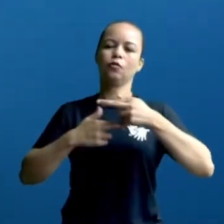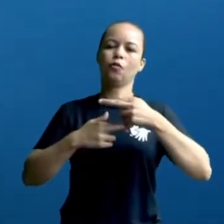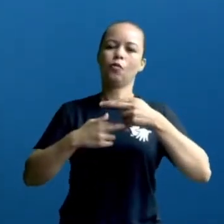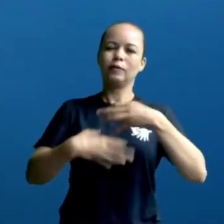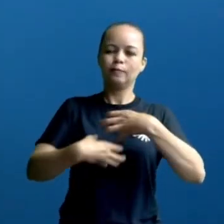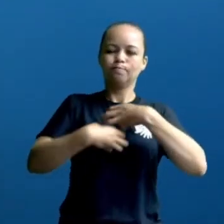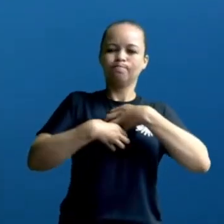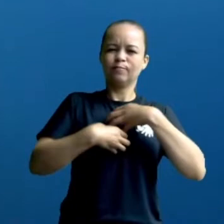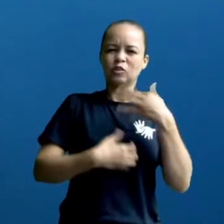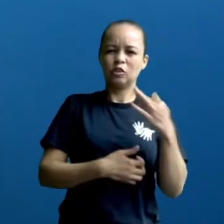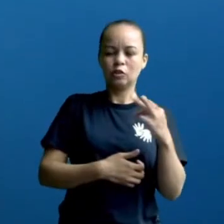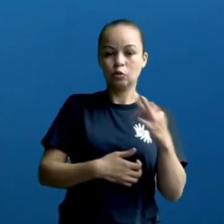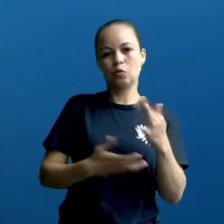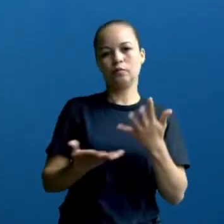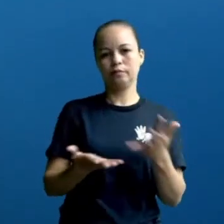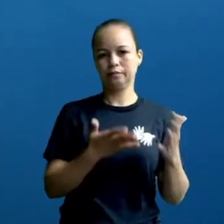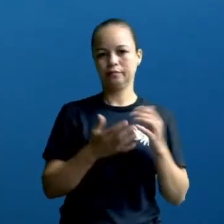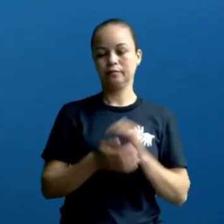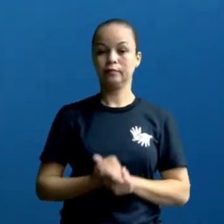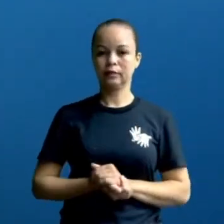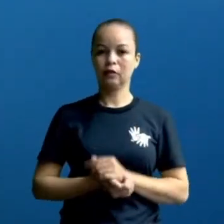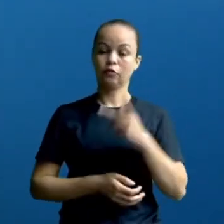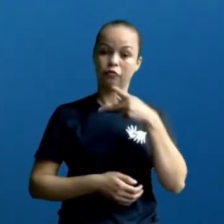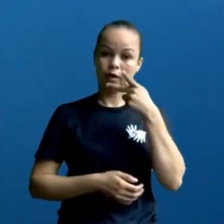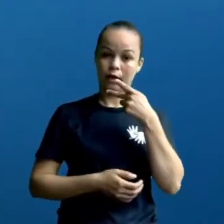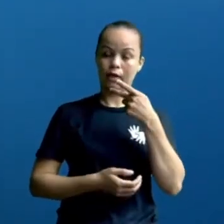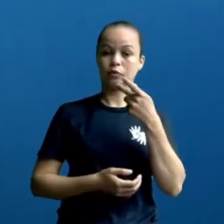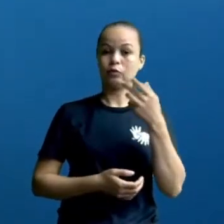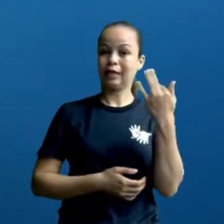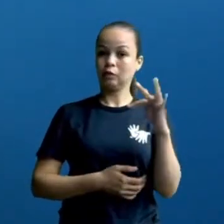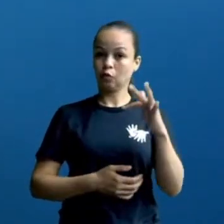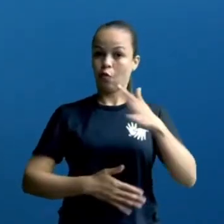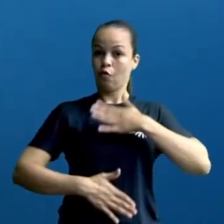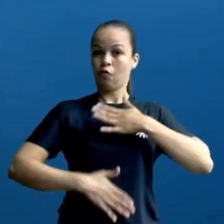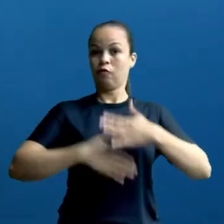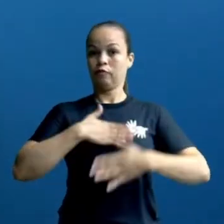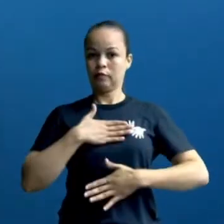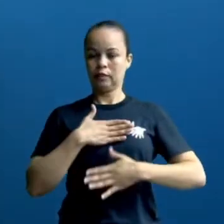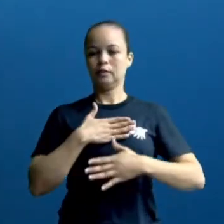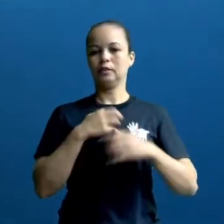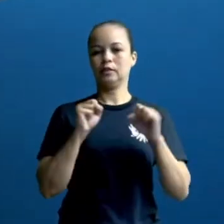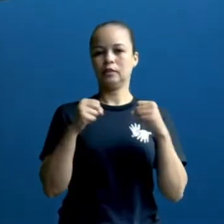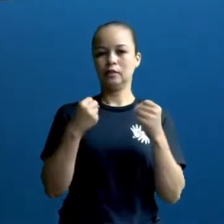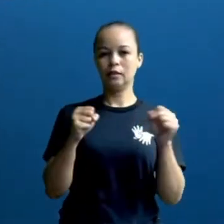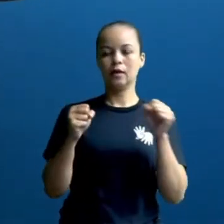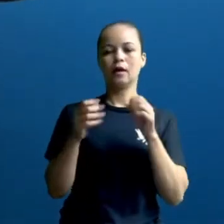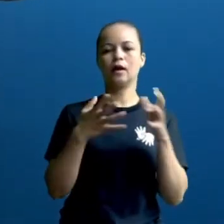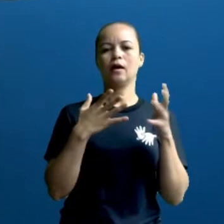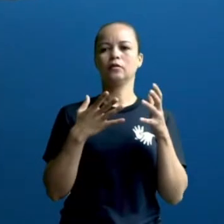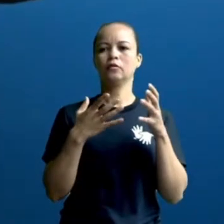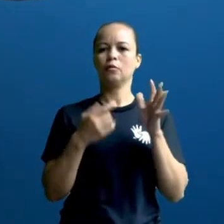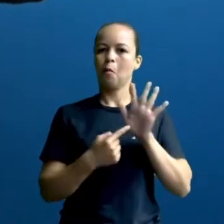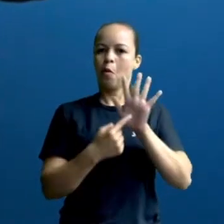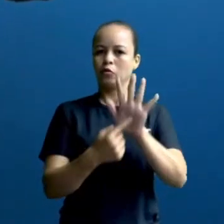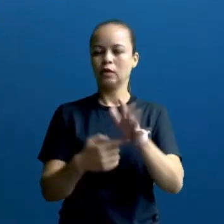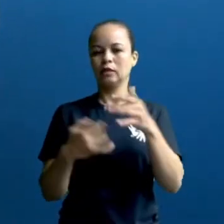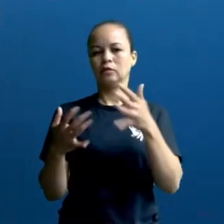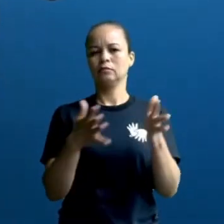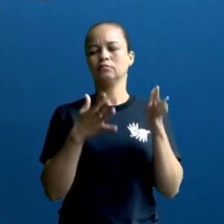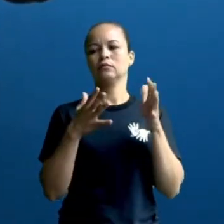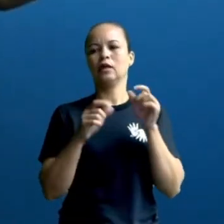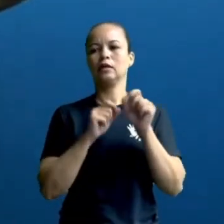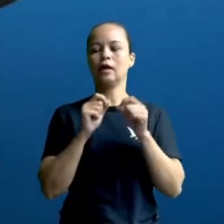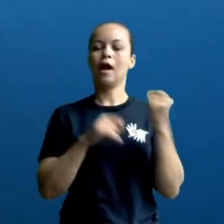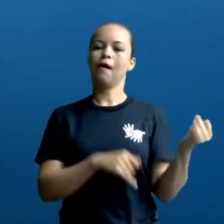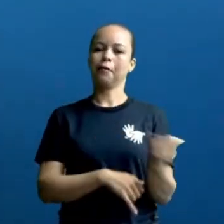dor. Claro que aqui eu estou falando da dor física, mas não estou aqui de forma nenhuma colocando em xeque também da gente